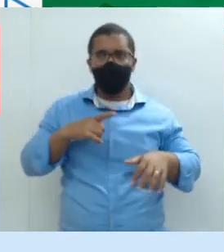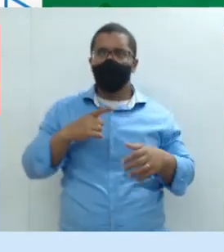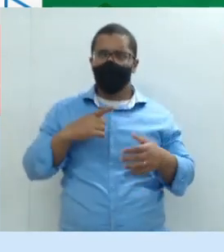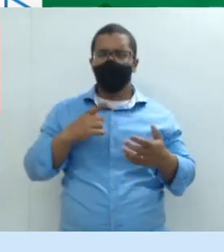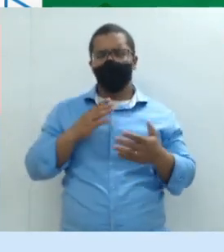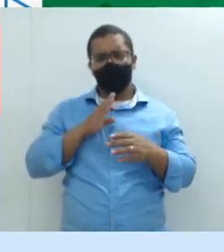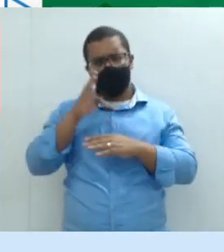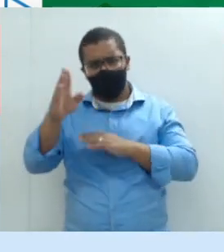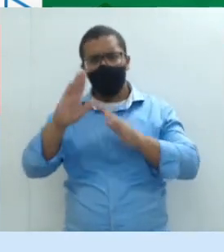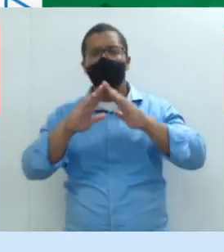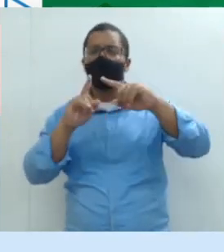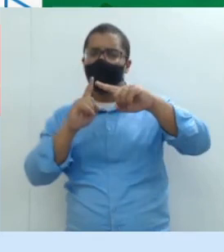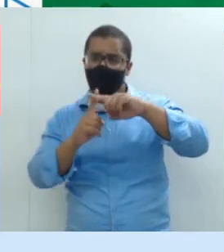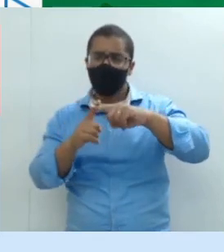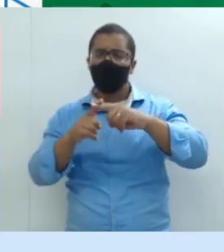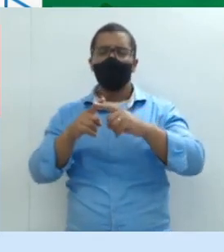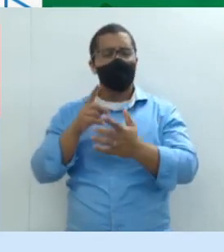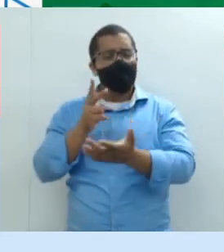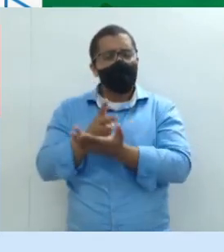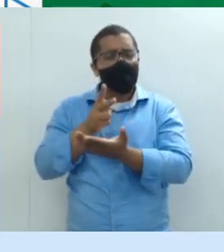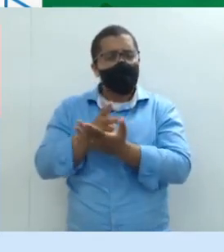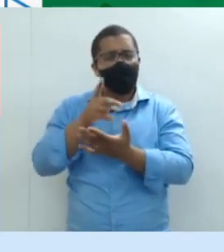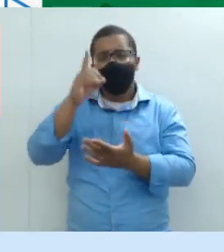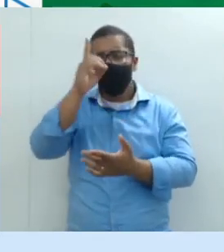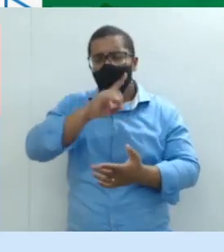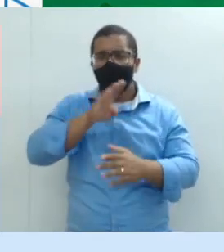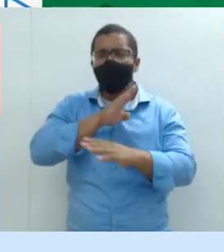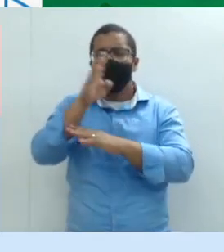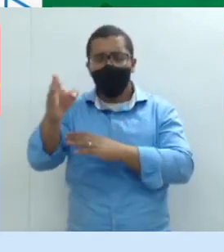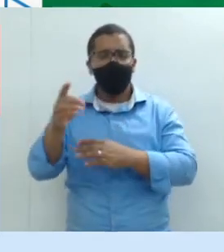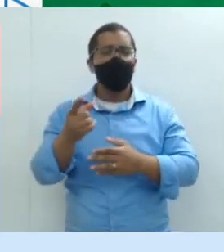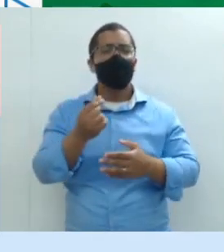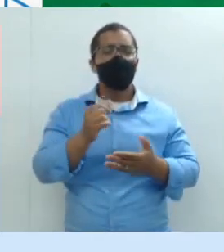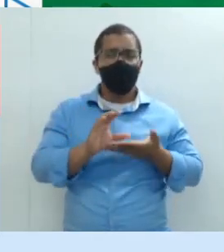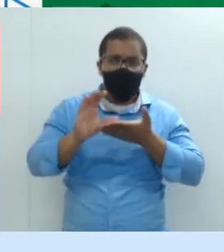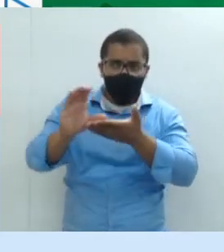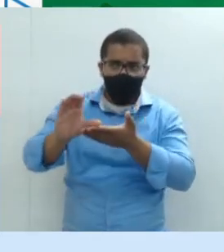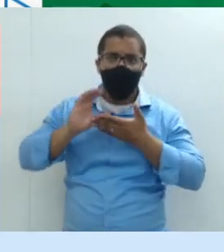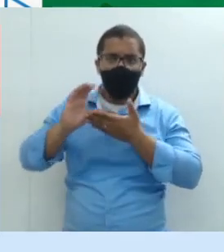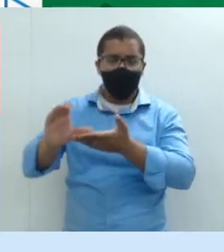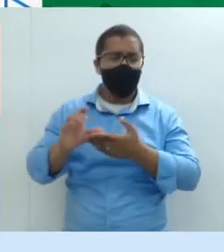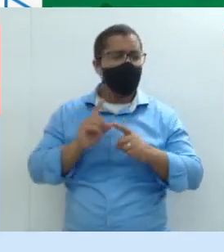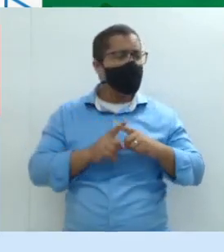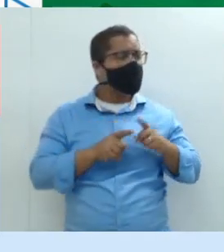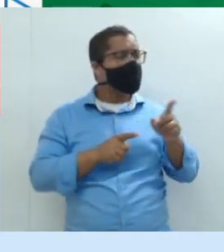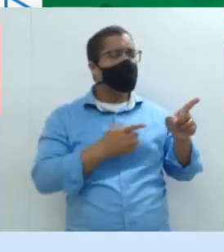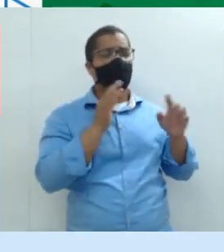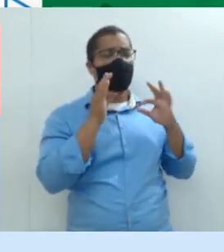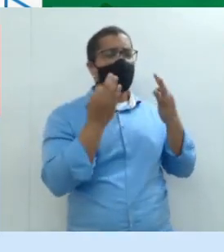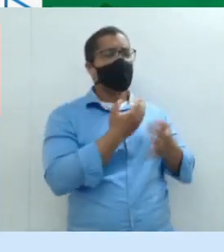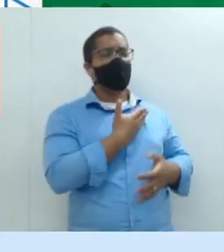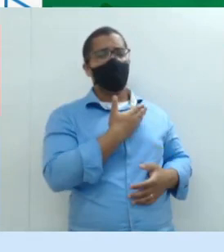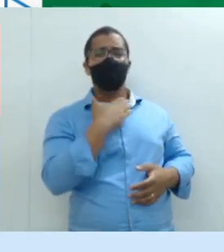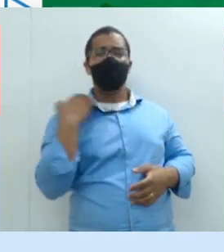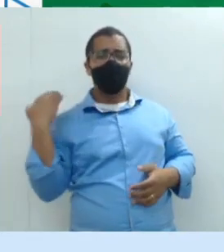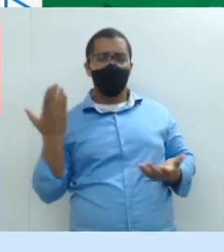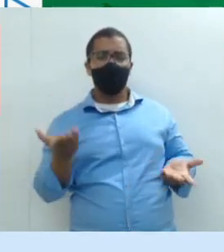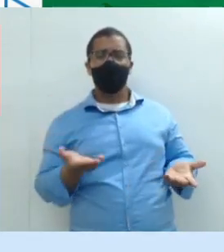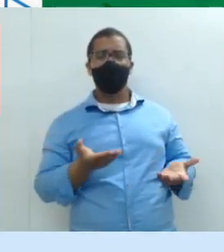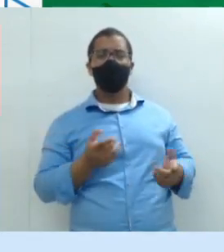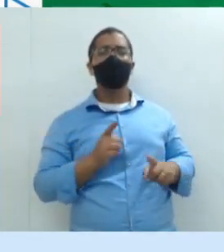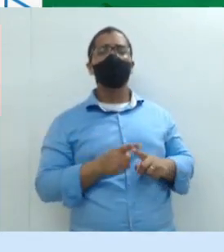Deus, vou ao domingo todo sempre para minha missa, por que eu perdi um ente querido? Por que isso está acontecendo? Questionamentos vão